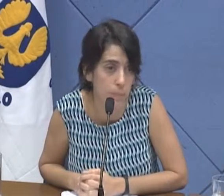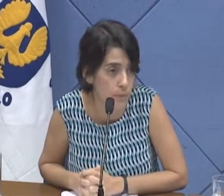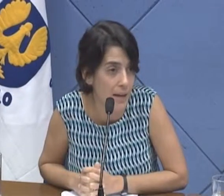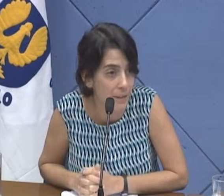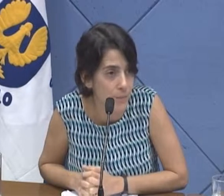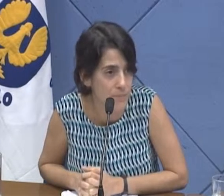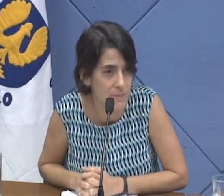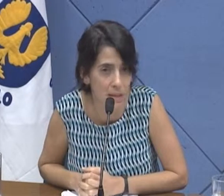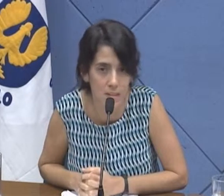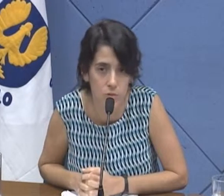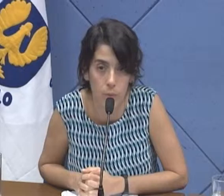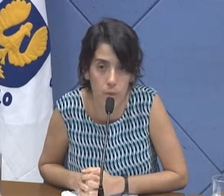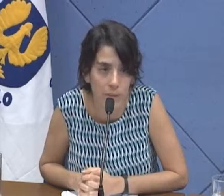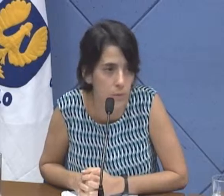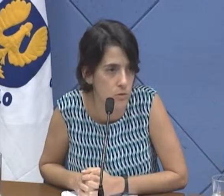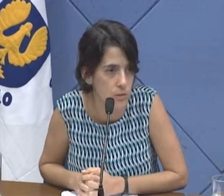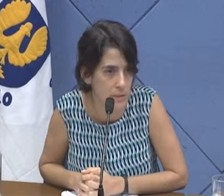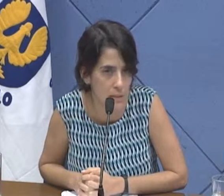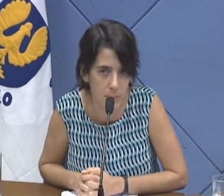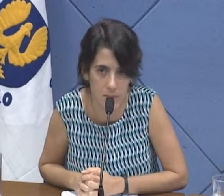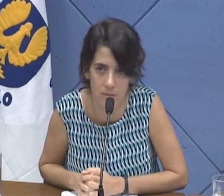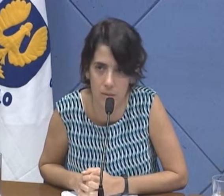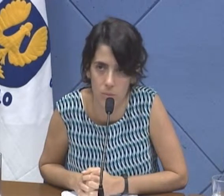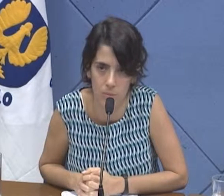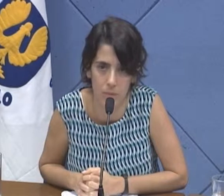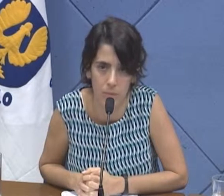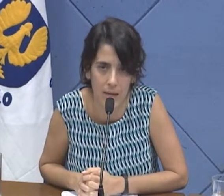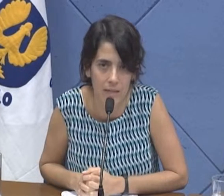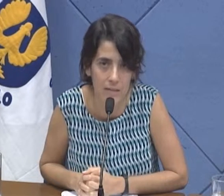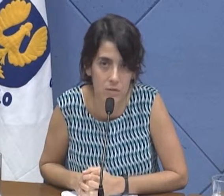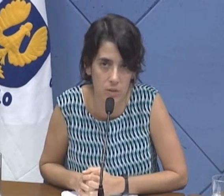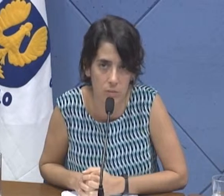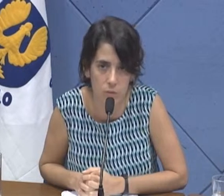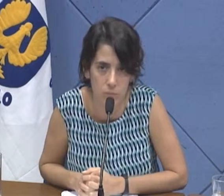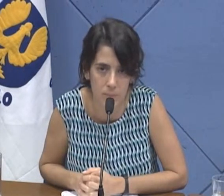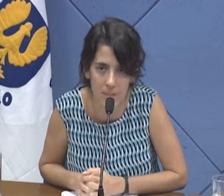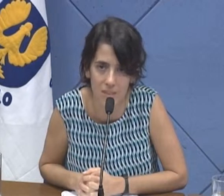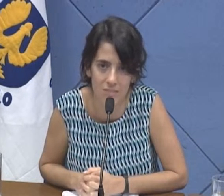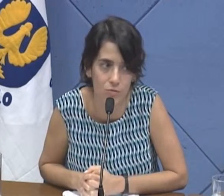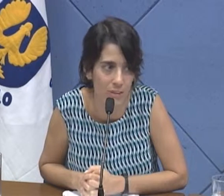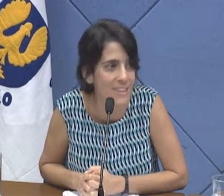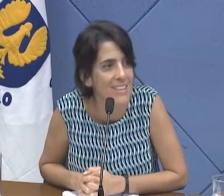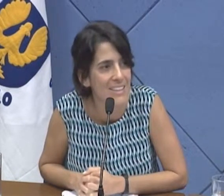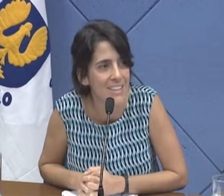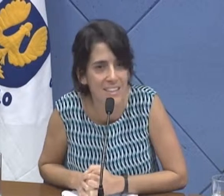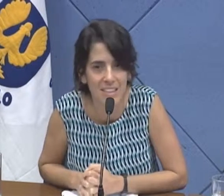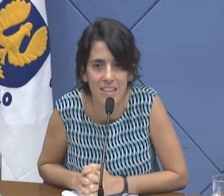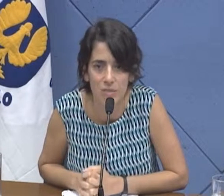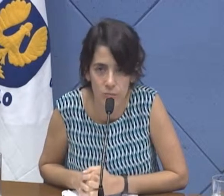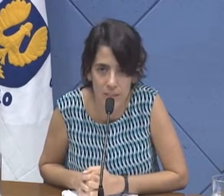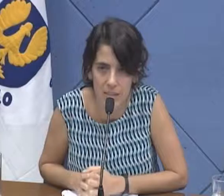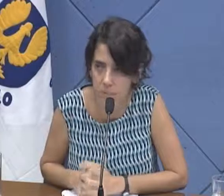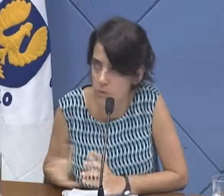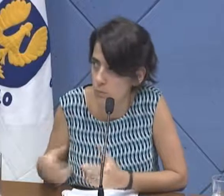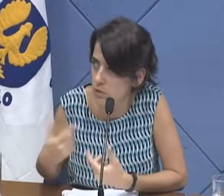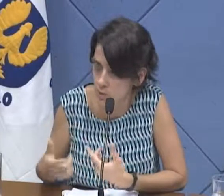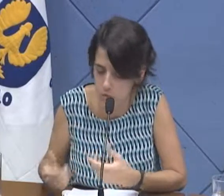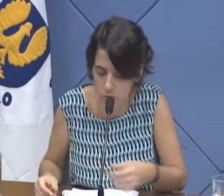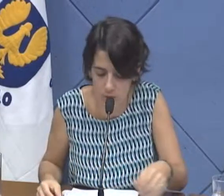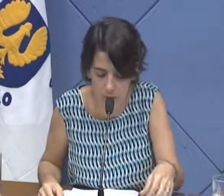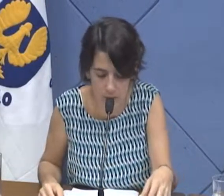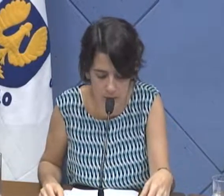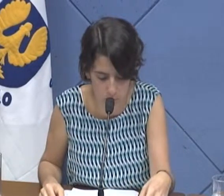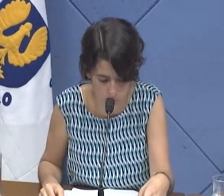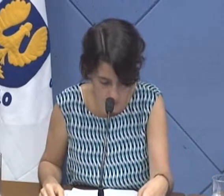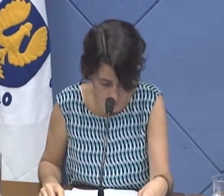imigrante como temporário, tá? Isso é um erro de tratar a imigração como temporária, né? Geralmente o imigrante vem e fica, mesmo se